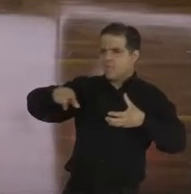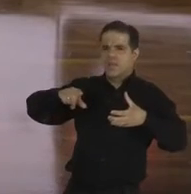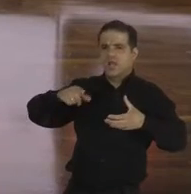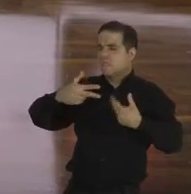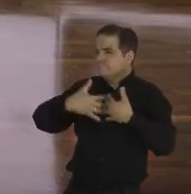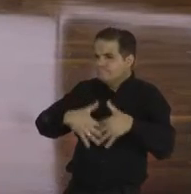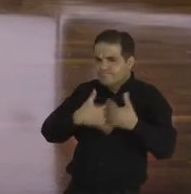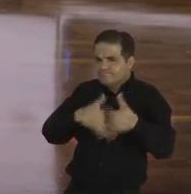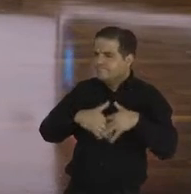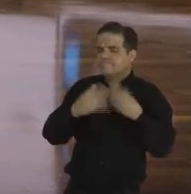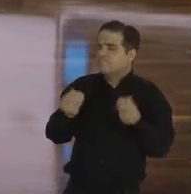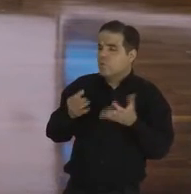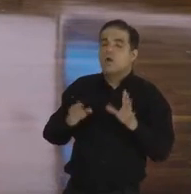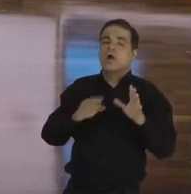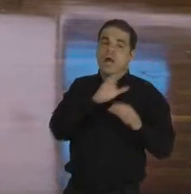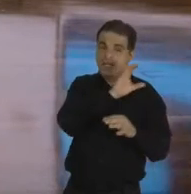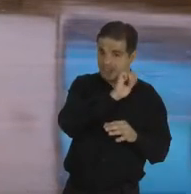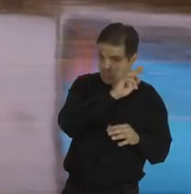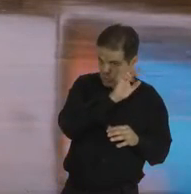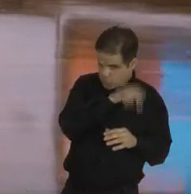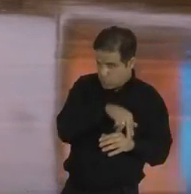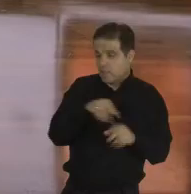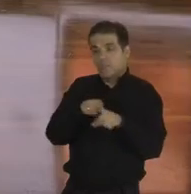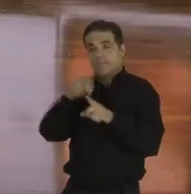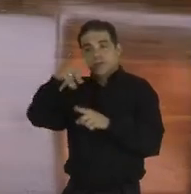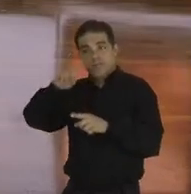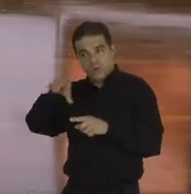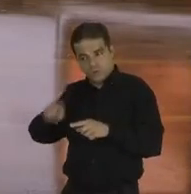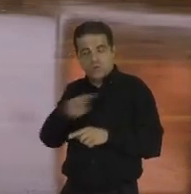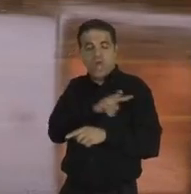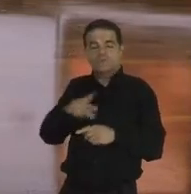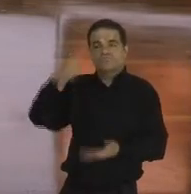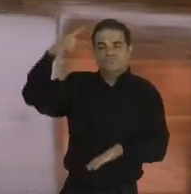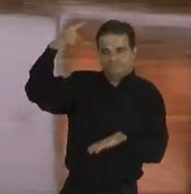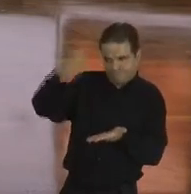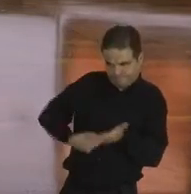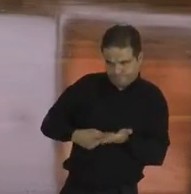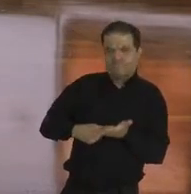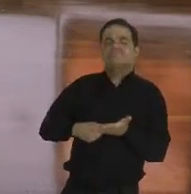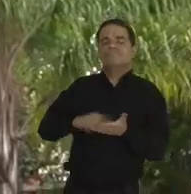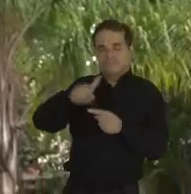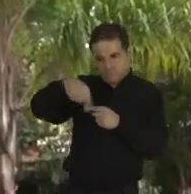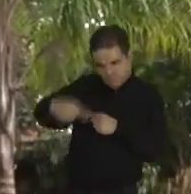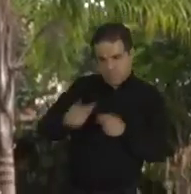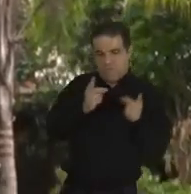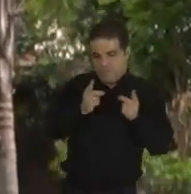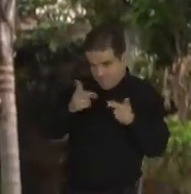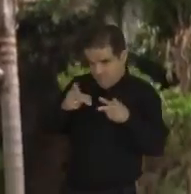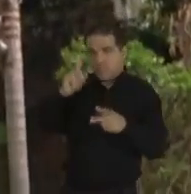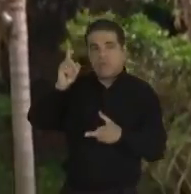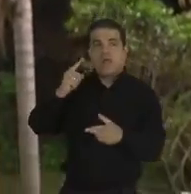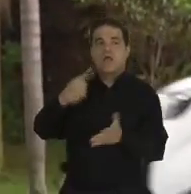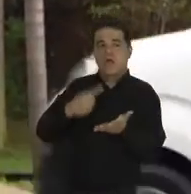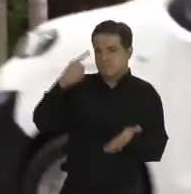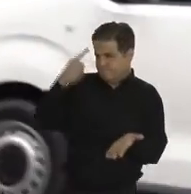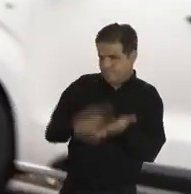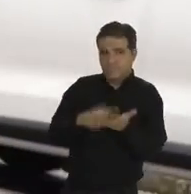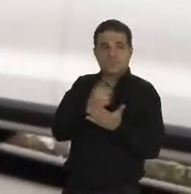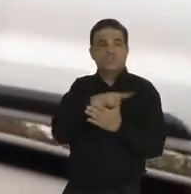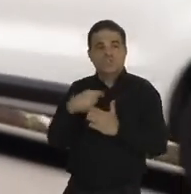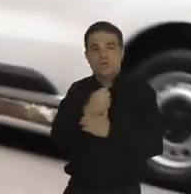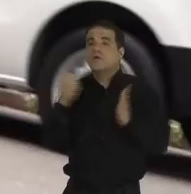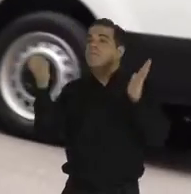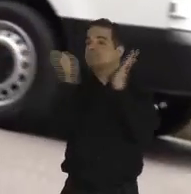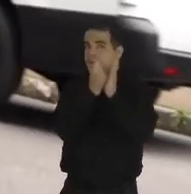tanta Citroen quanto a Peugeot tem um compromisso sólido de fazenda Esse é um pacto das